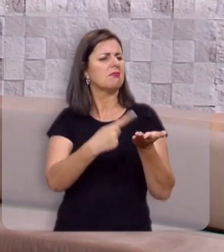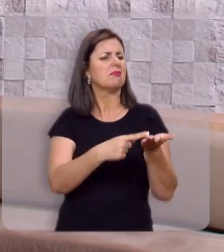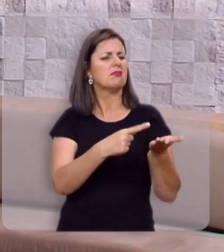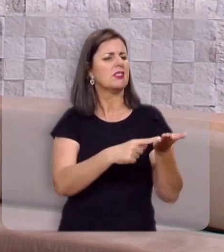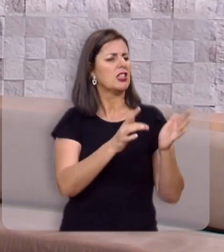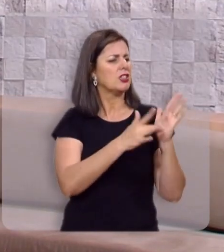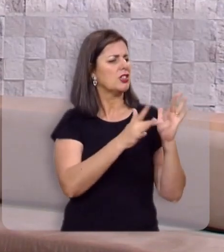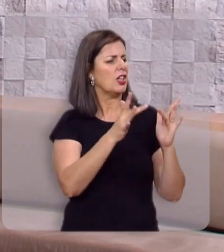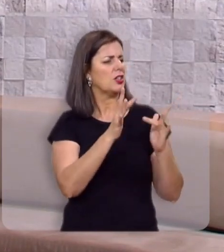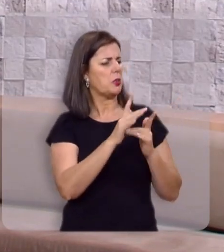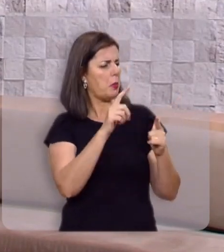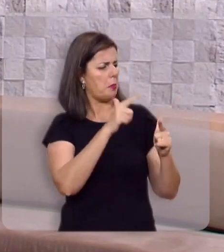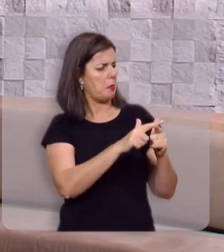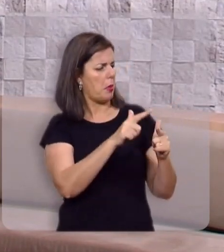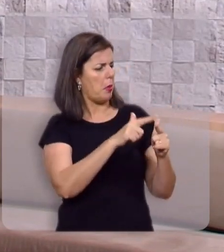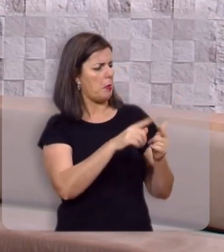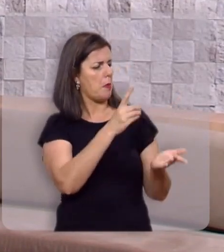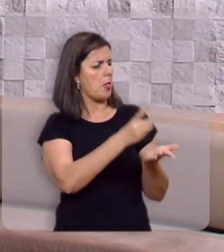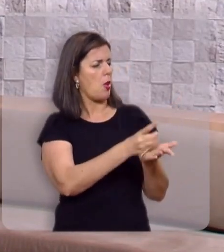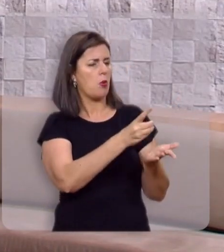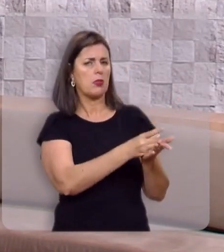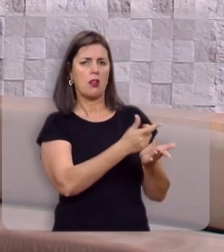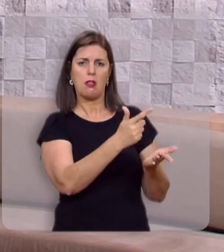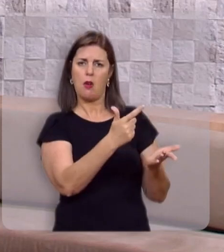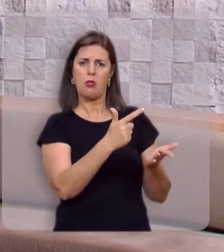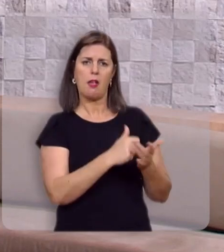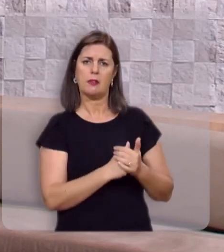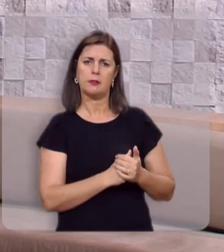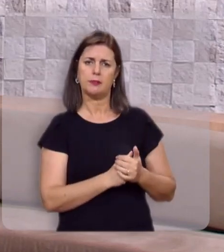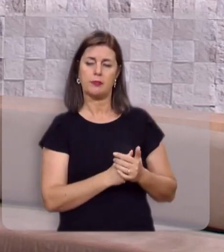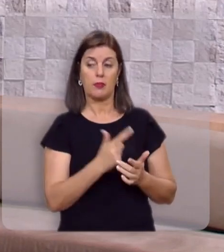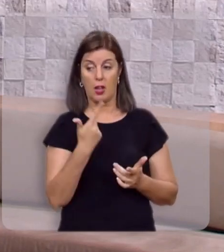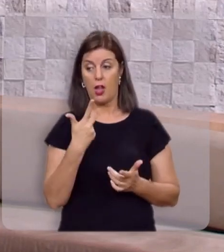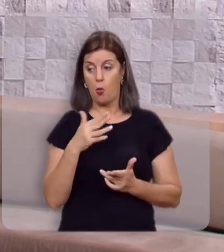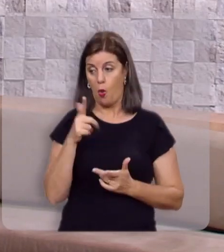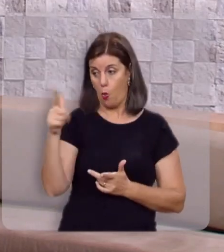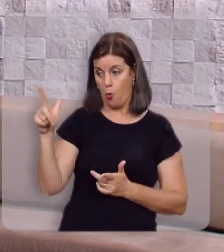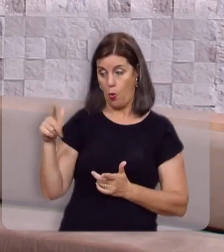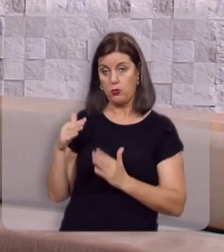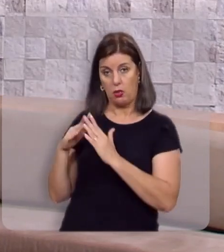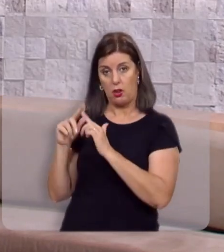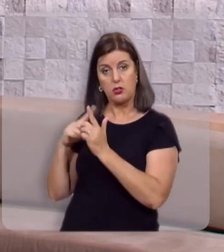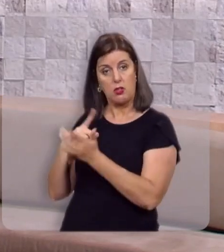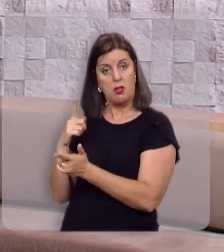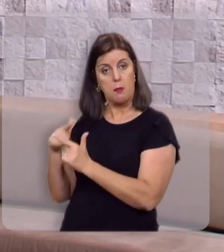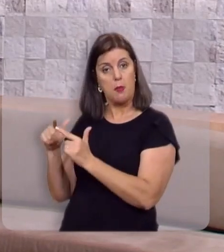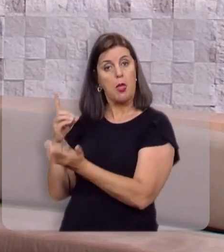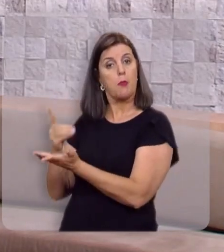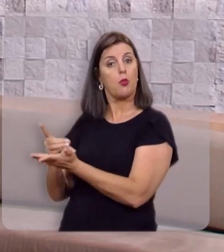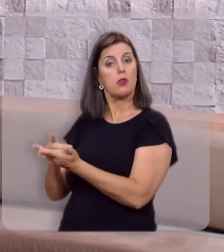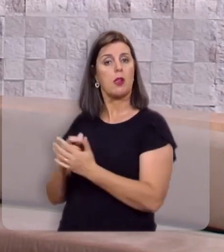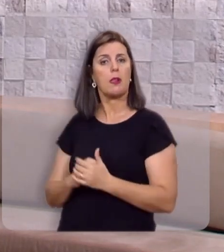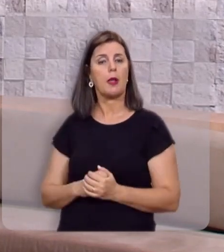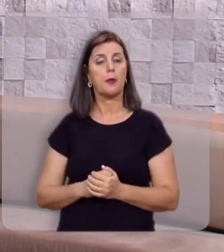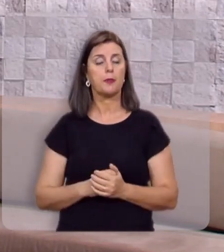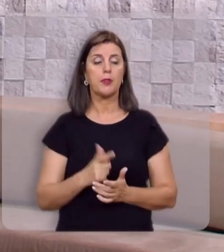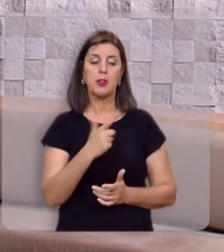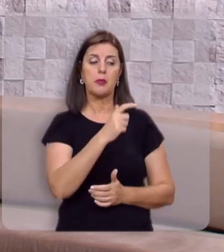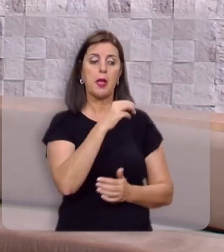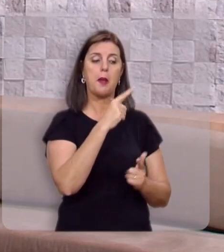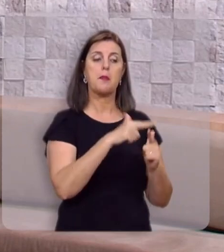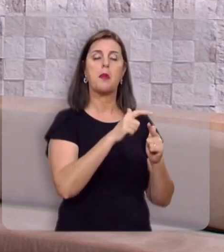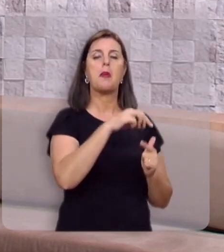Jesus, de problemas doutrinários, como tinha nas outras igrejas. Não há